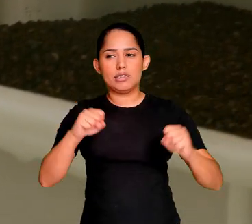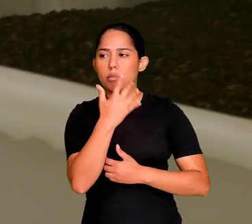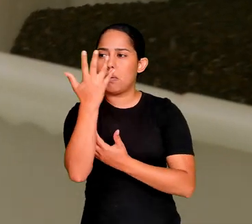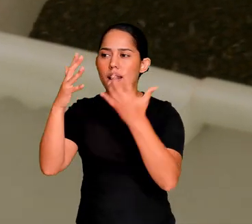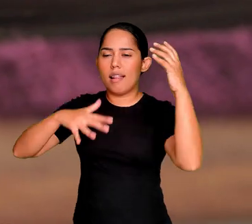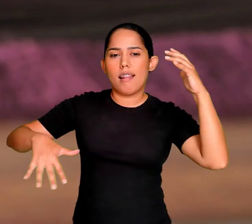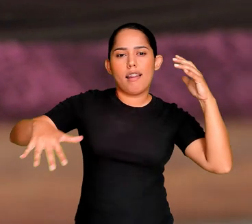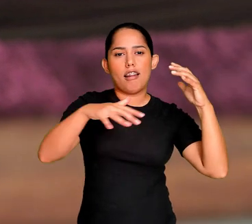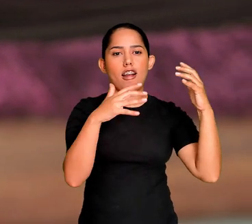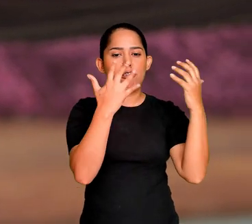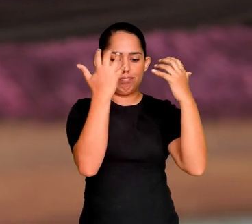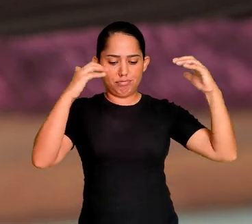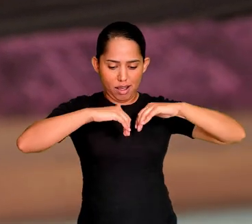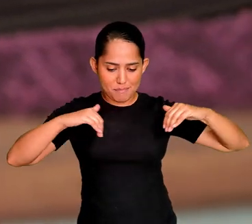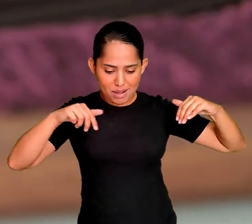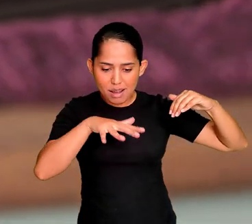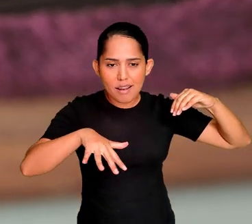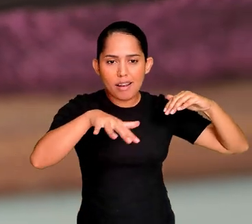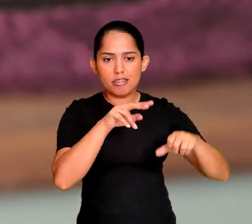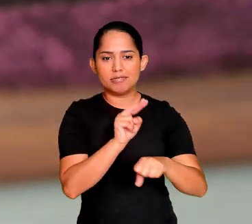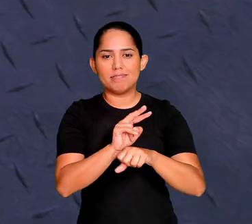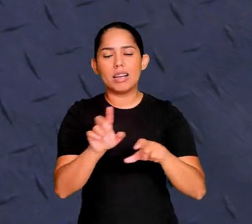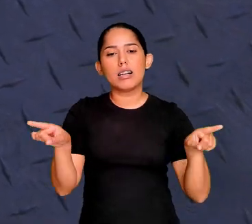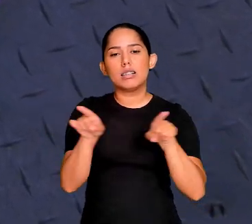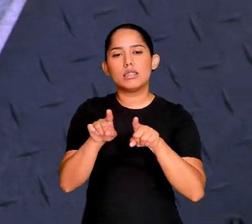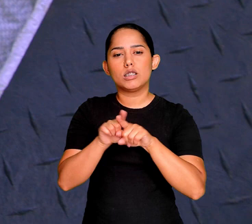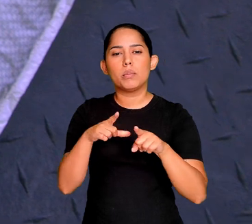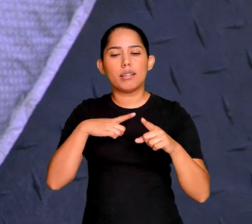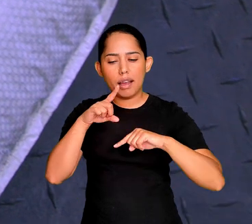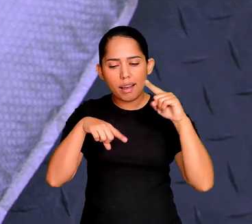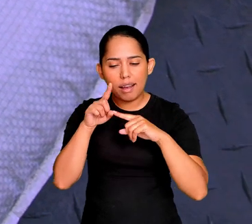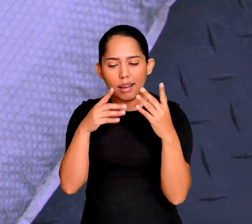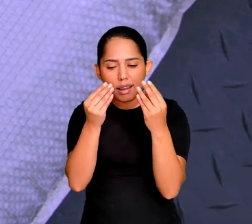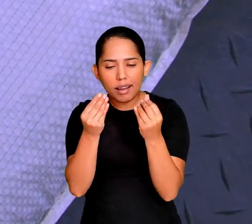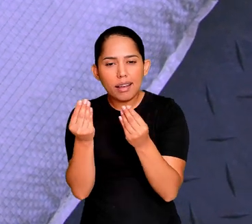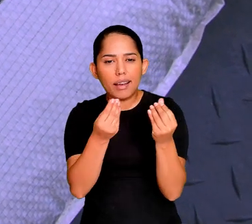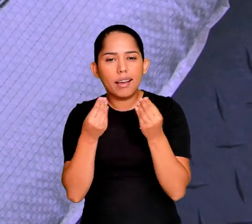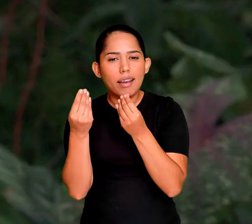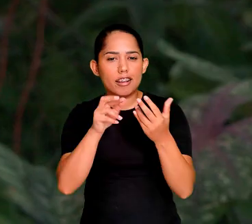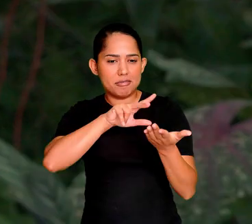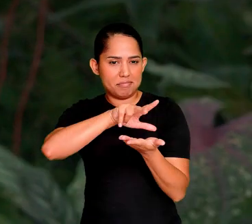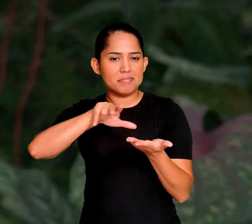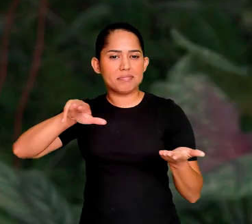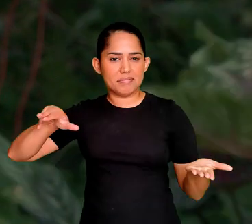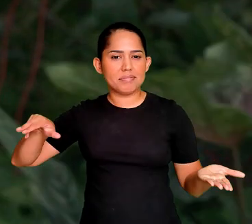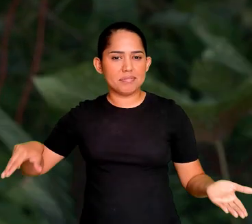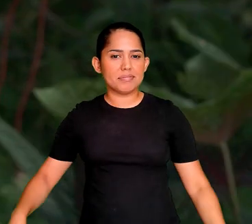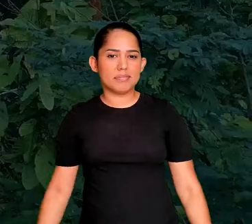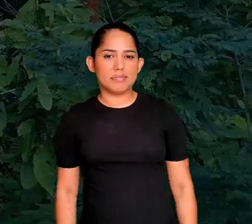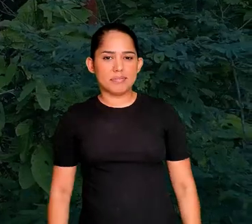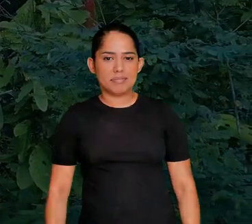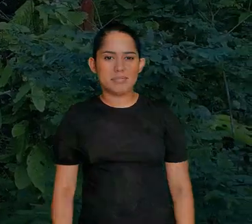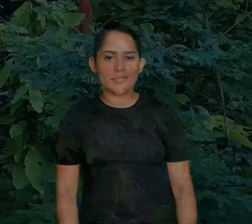sistema agroflorestal, mas a gente também trabalha com especiarias. Então o foco hoje da cooperativa é cacau, mas a gente também tem várias